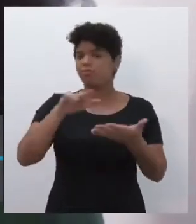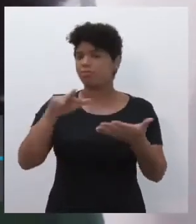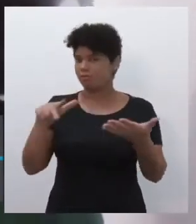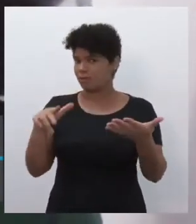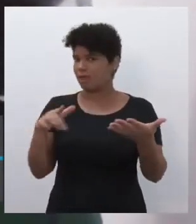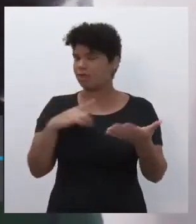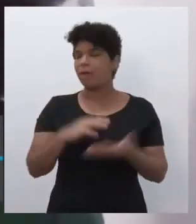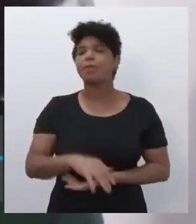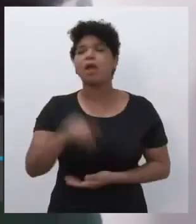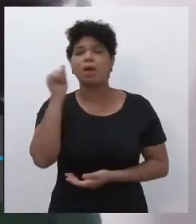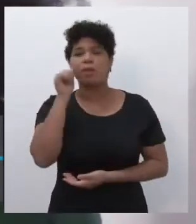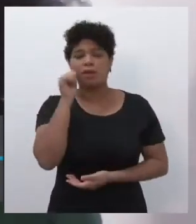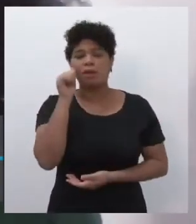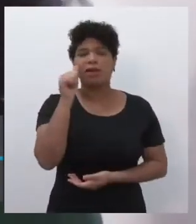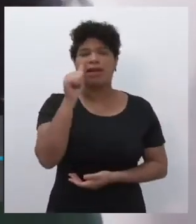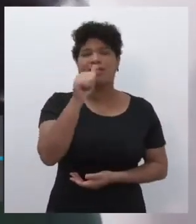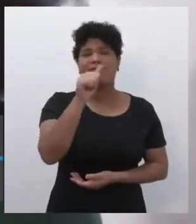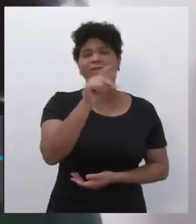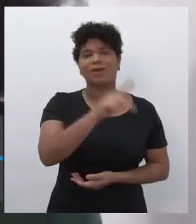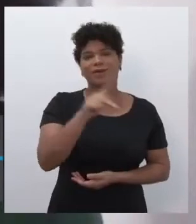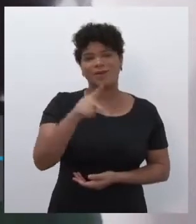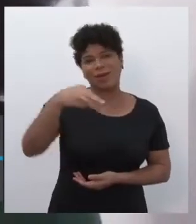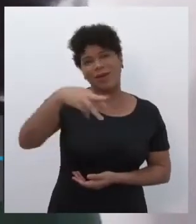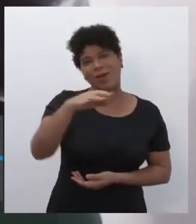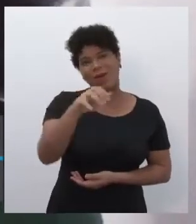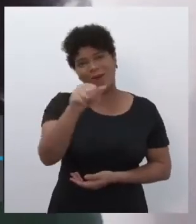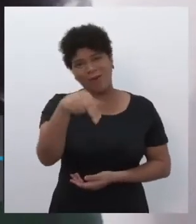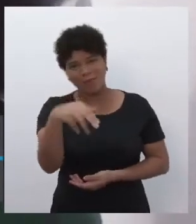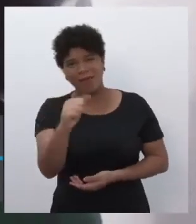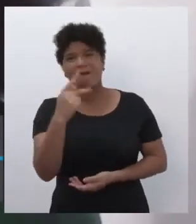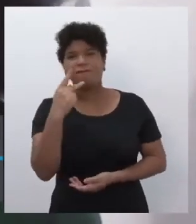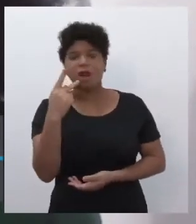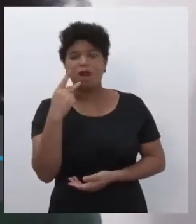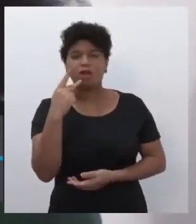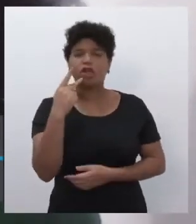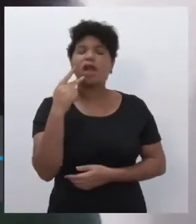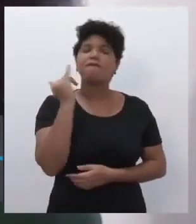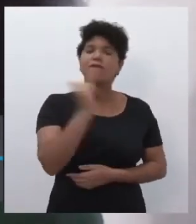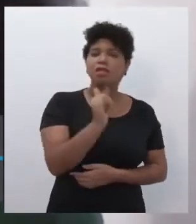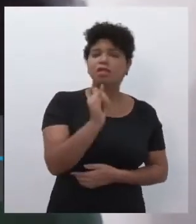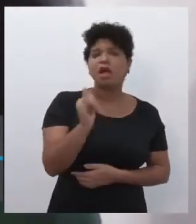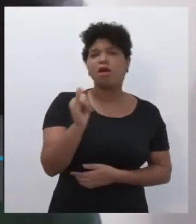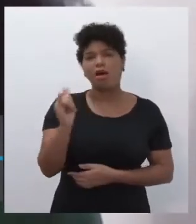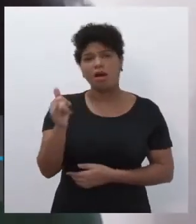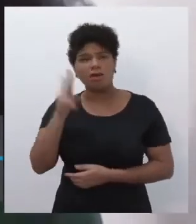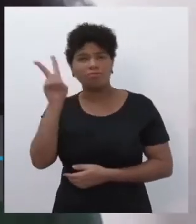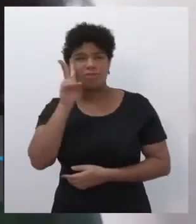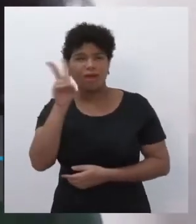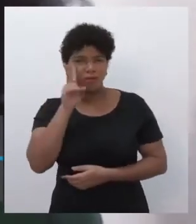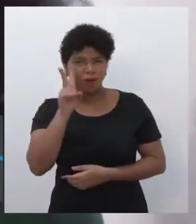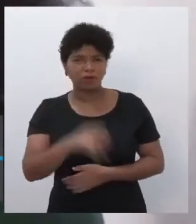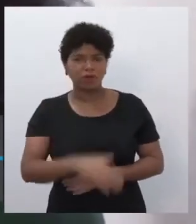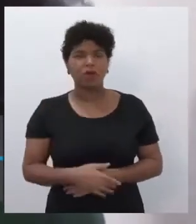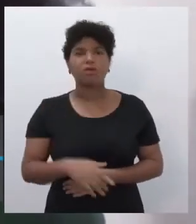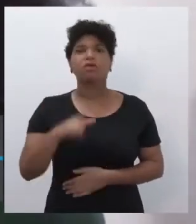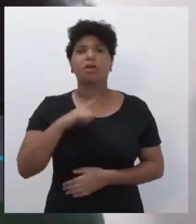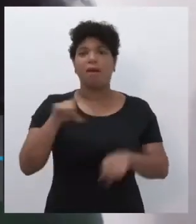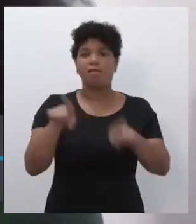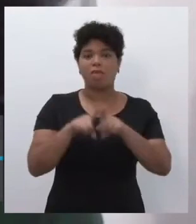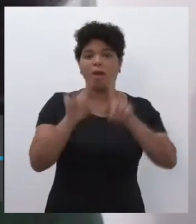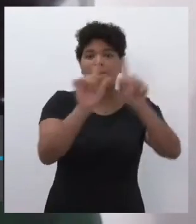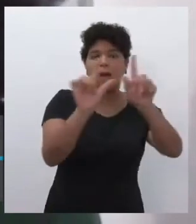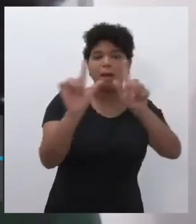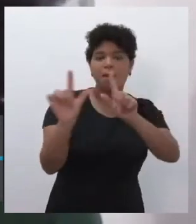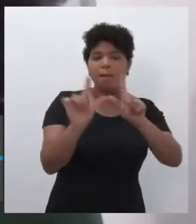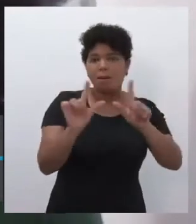Também a professora Mariana também citou contação de história, a professora Ana Paula disse cartoon, professora